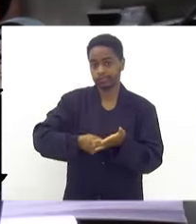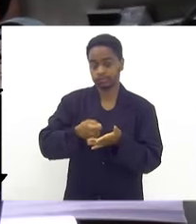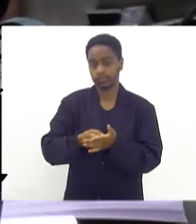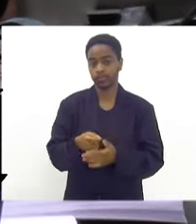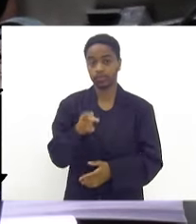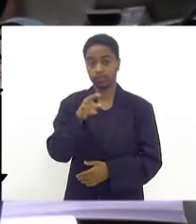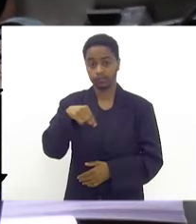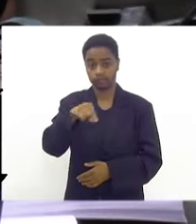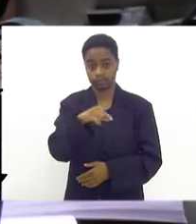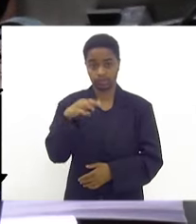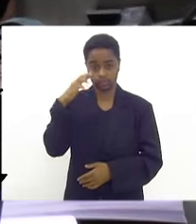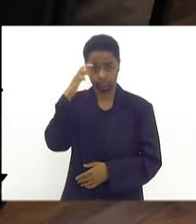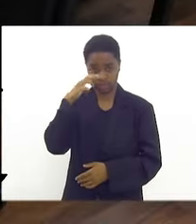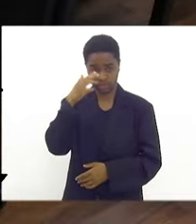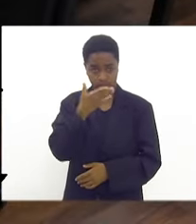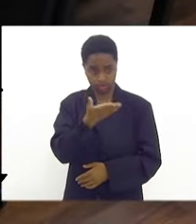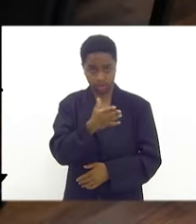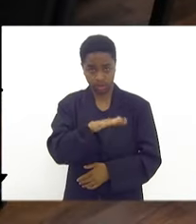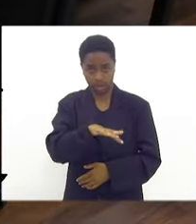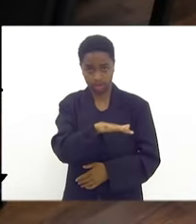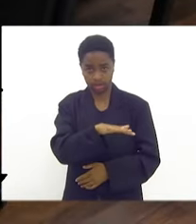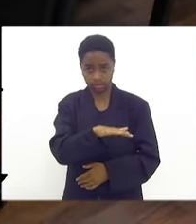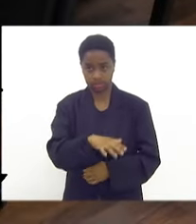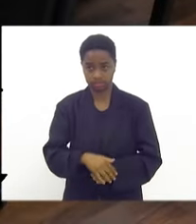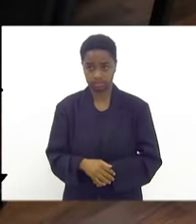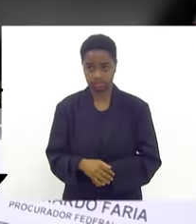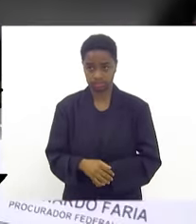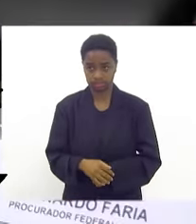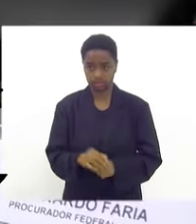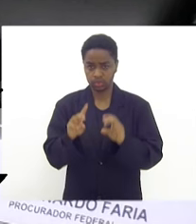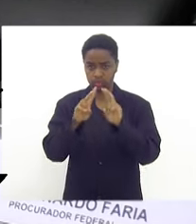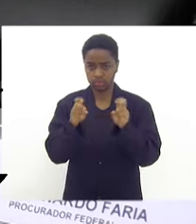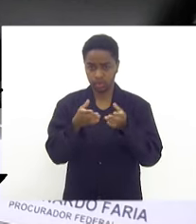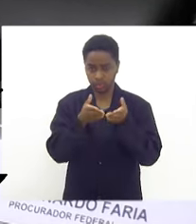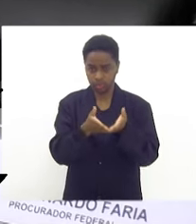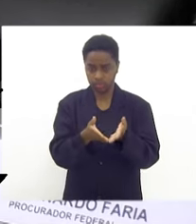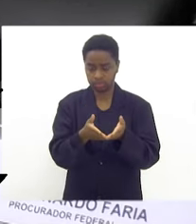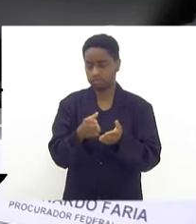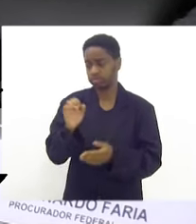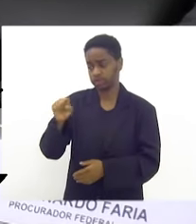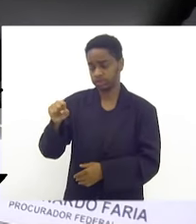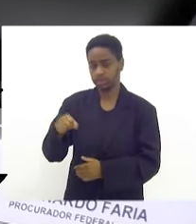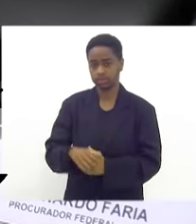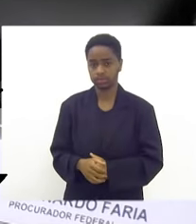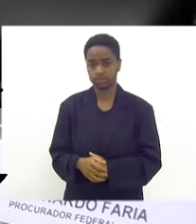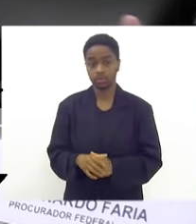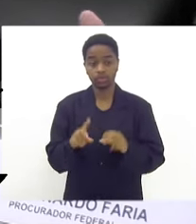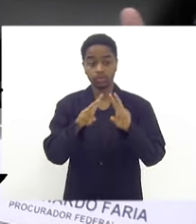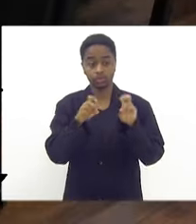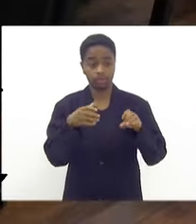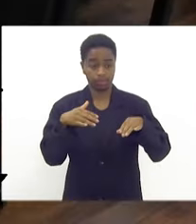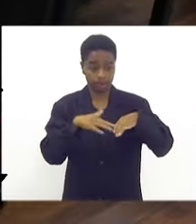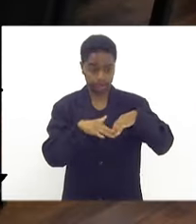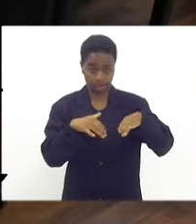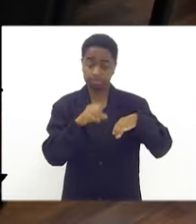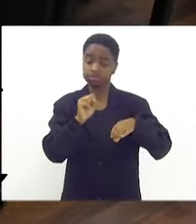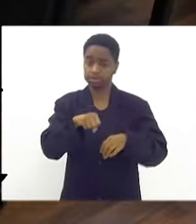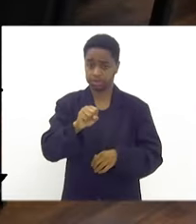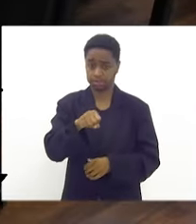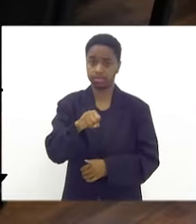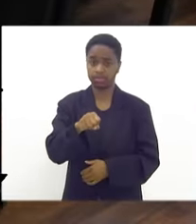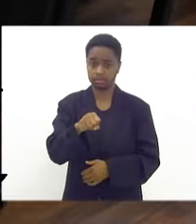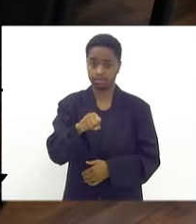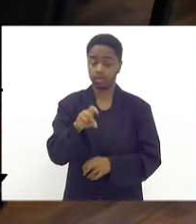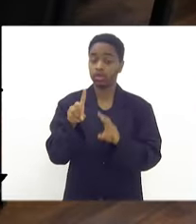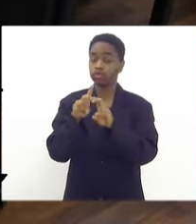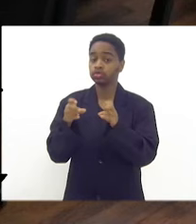exerceu o seu poder de fiscalização sobre as embarcações sim sobre a Bahia de Guanabara não sobre a Bahia de Guanabara sim Deputado sobre